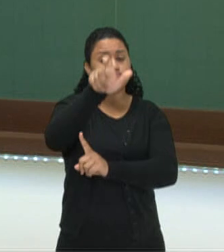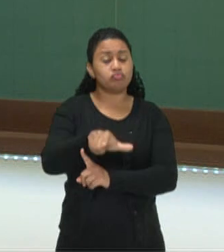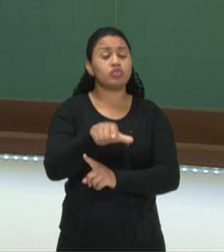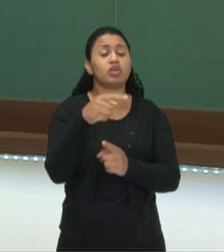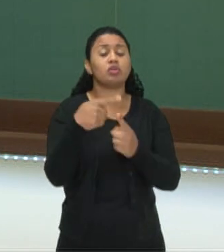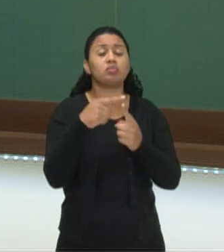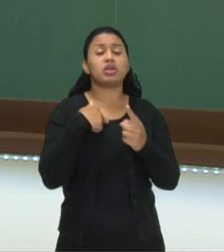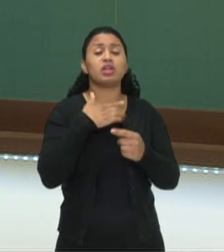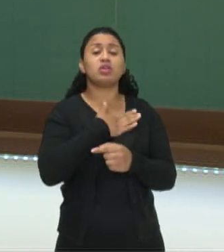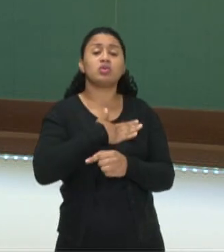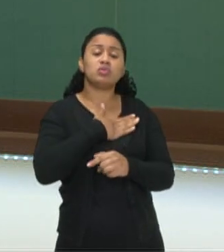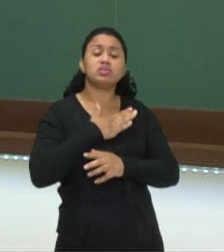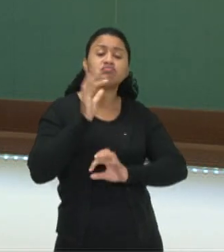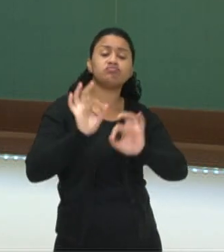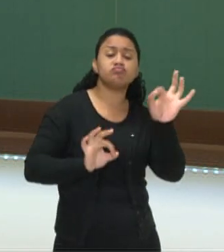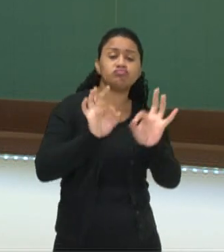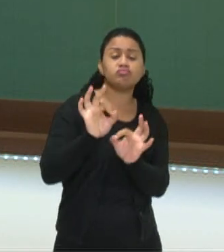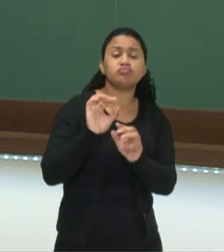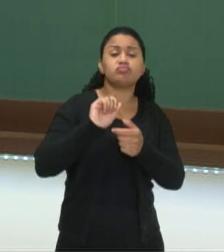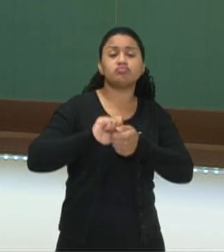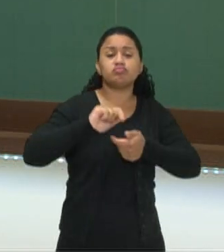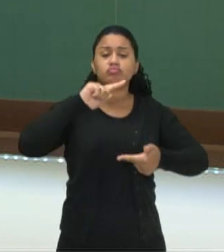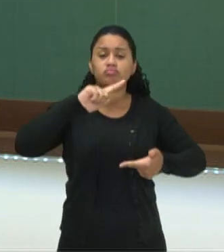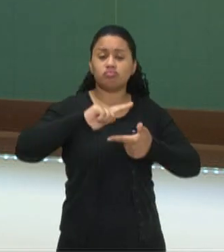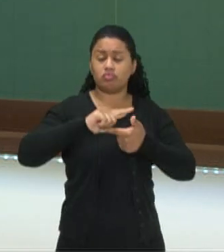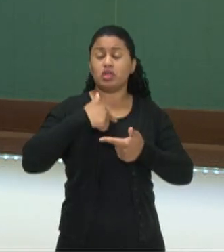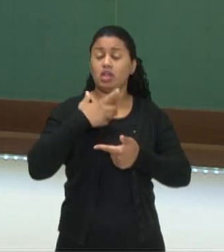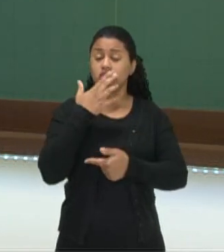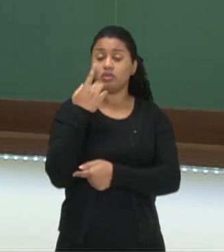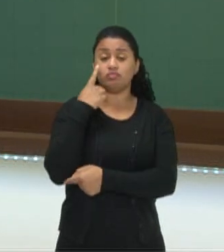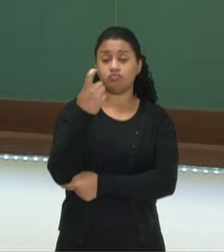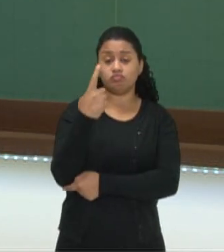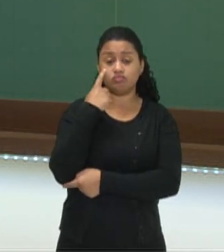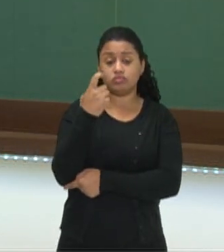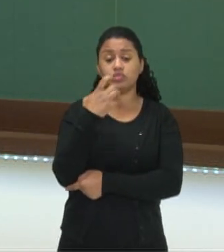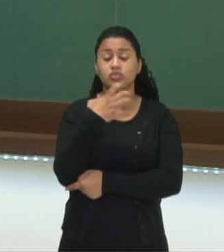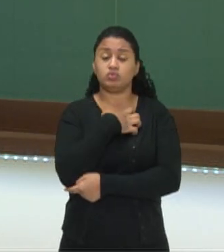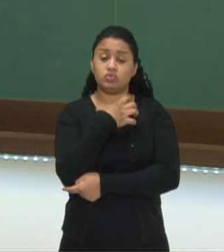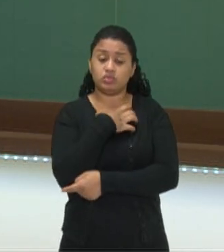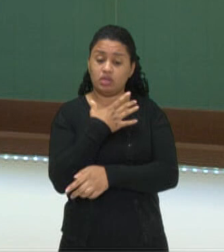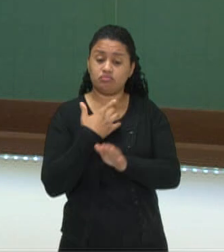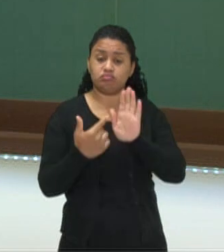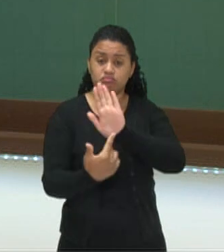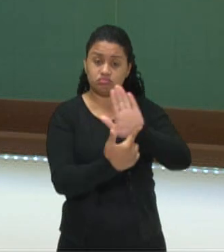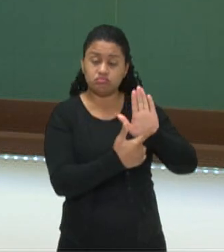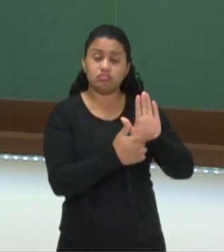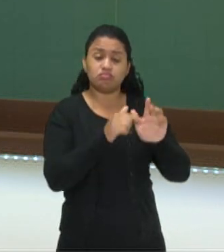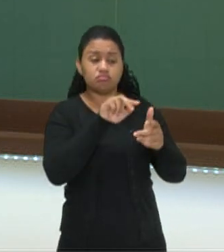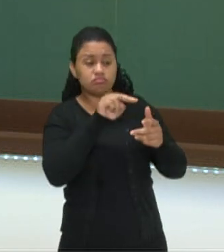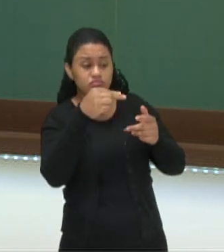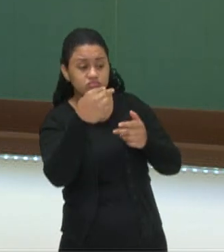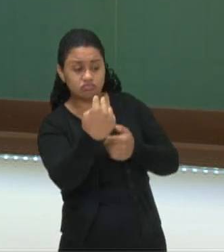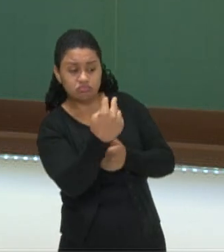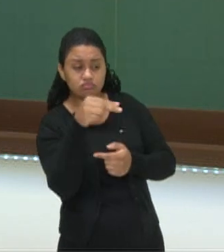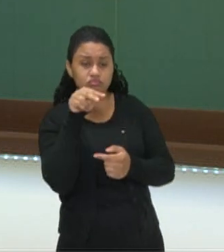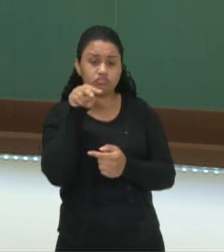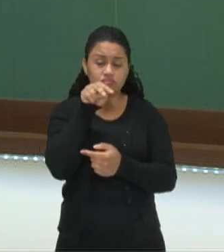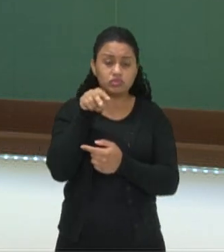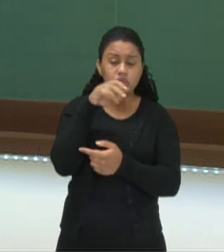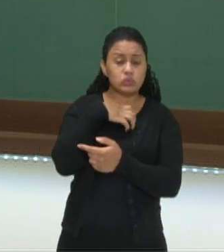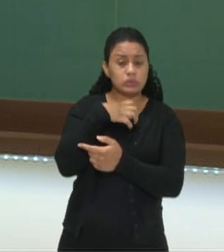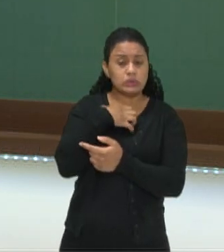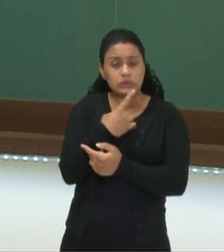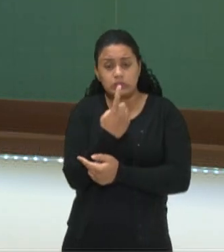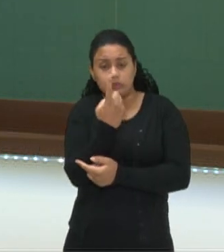gostava muito dessa questão da construção geométrica, ele achava muito interessante a forma sendo apresentada em multiangulação, ou seja, muitos ângulos dentro de uma mesma